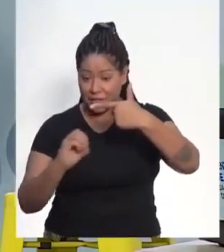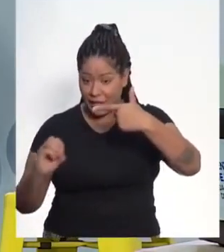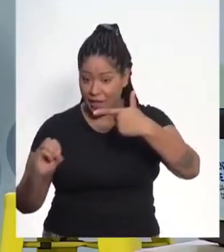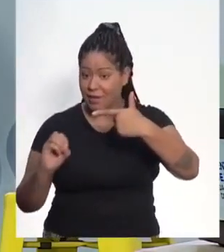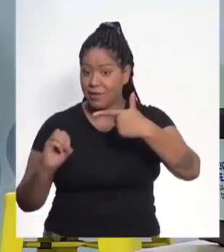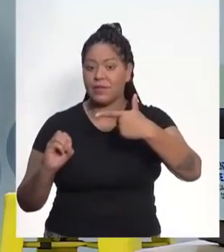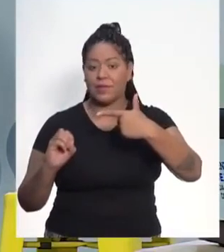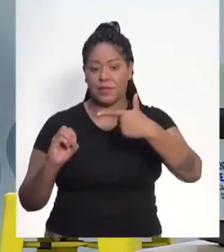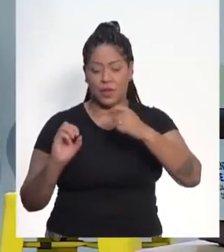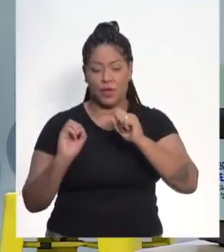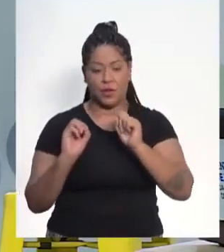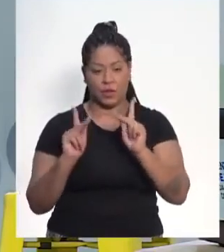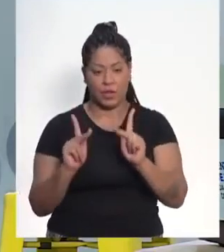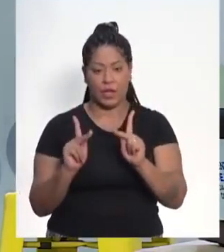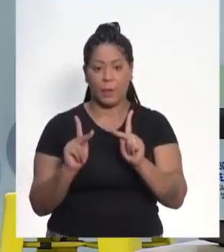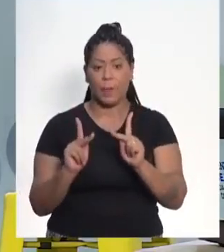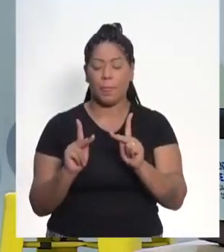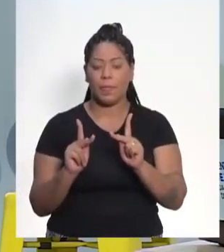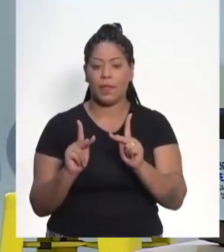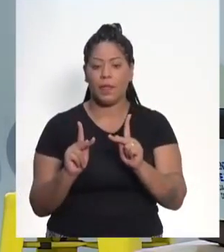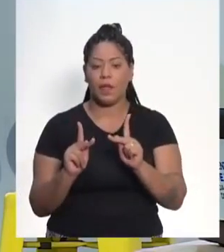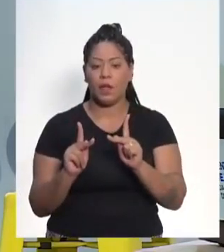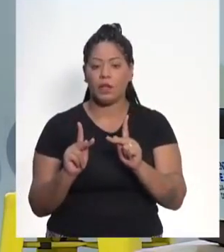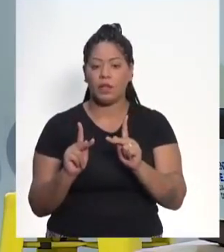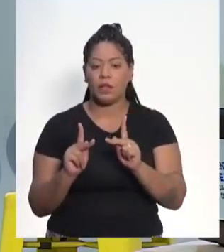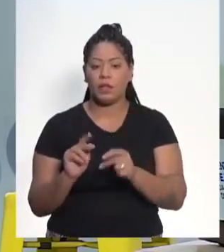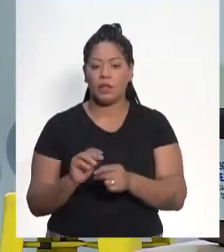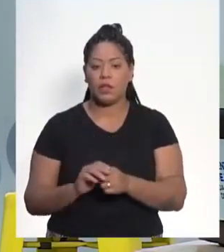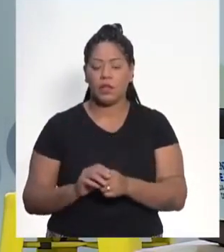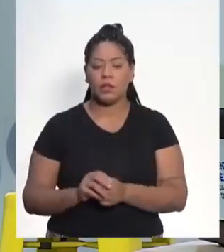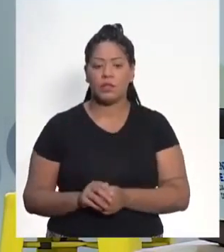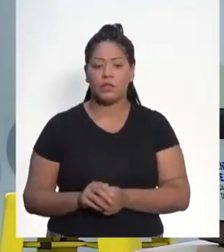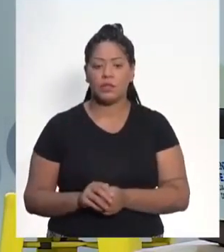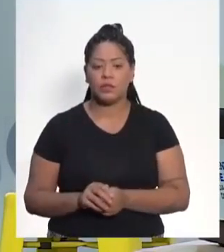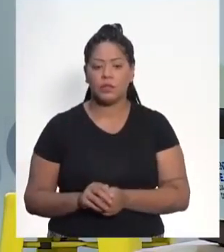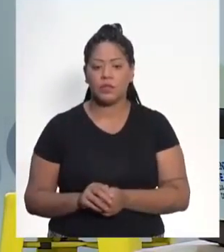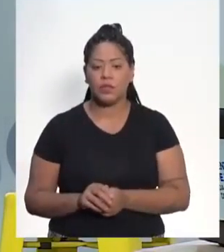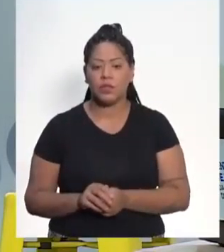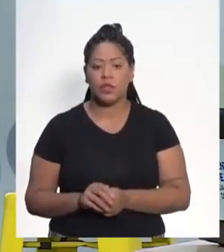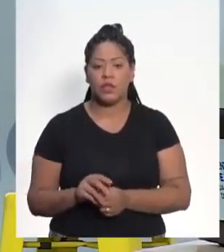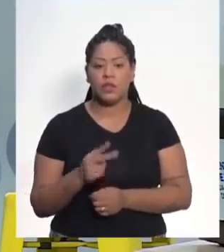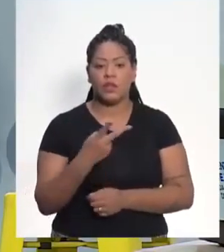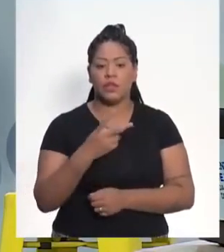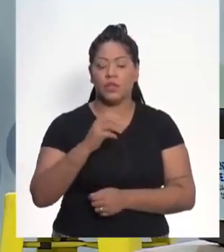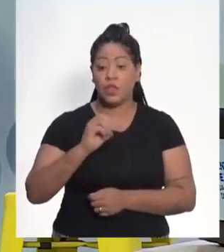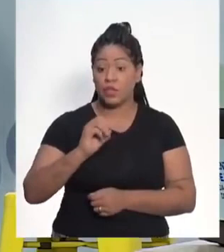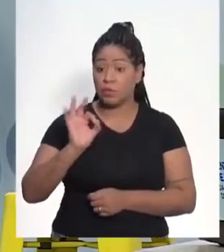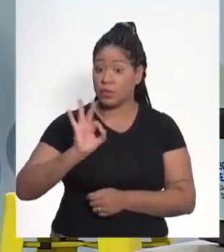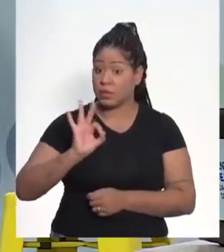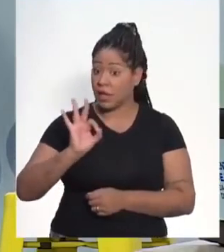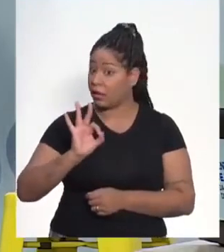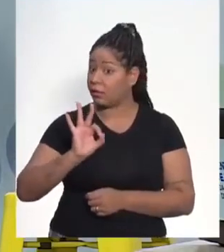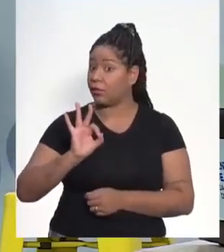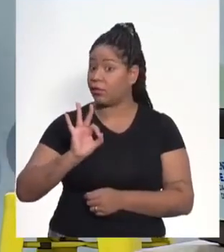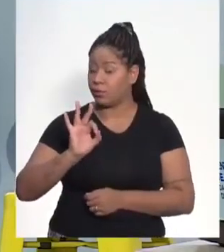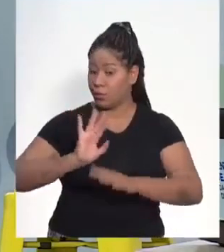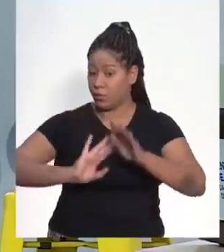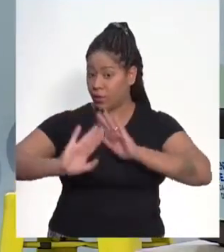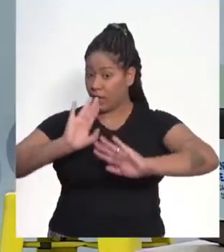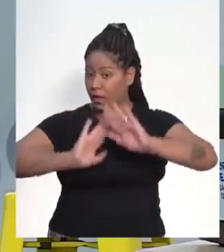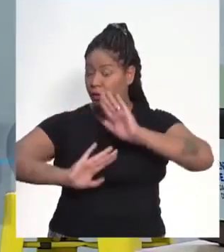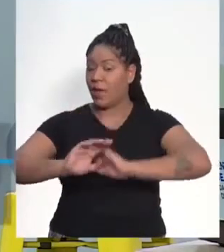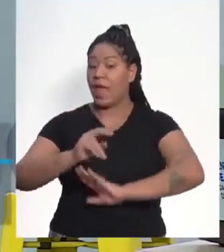2%, tudo bem? Não confunda 2% com 20%. São coisas